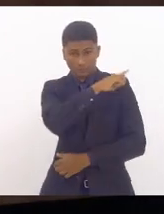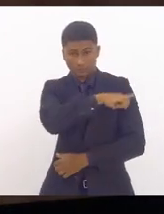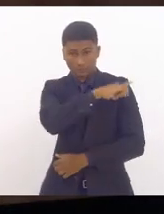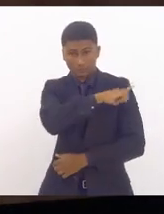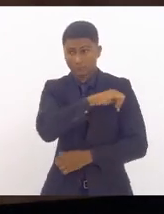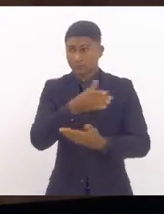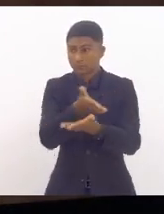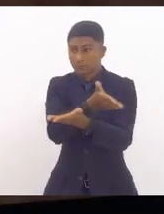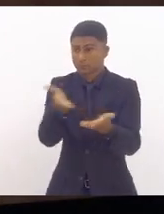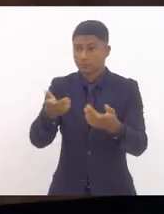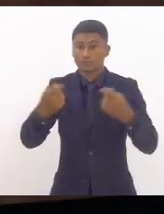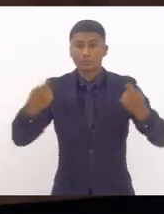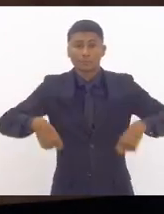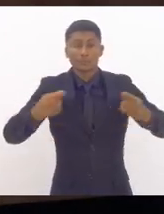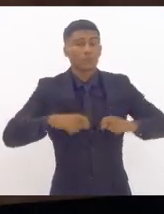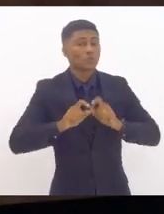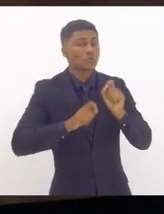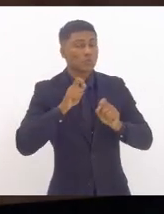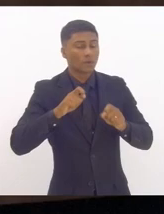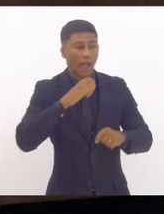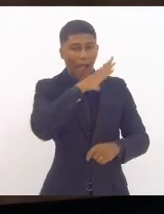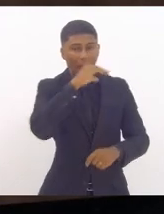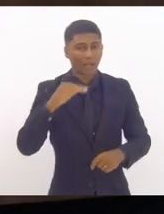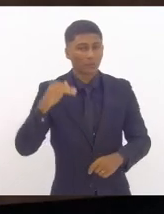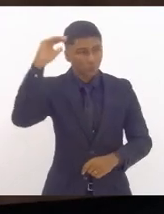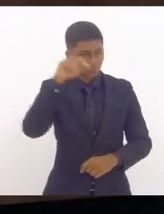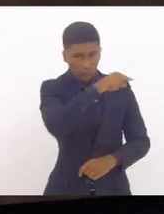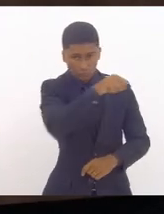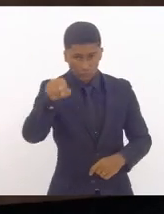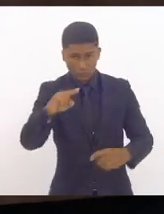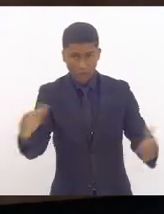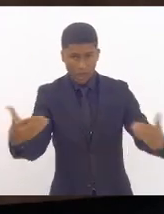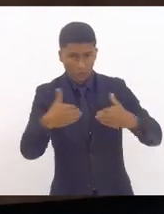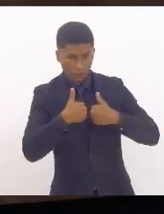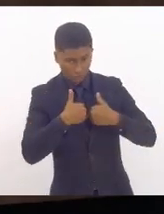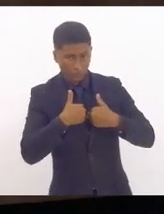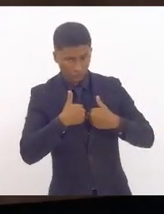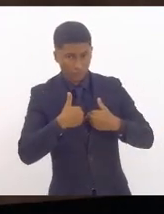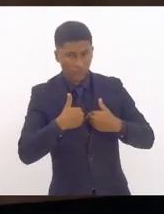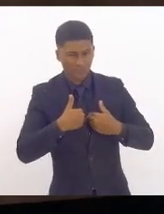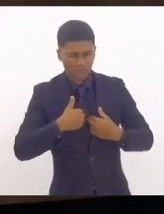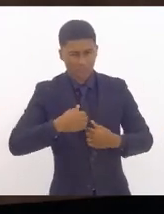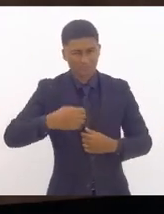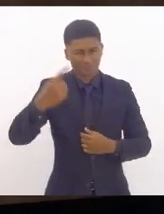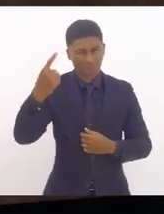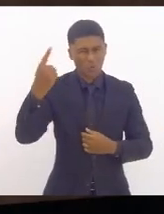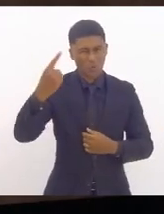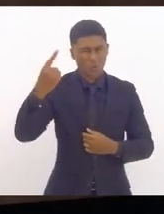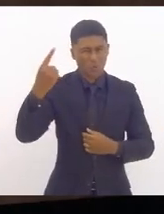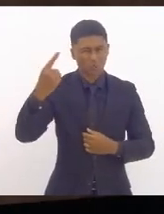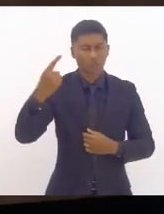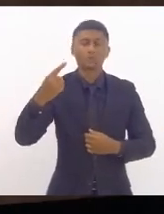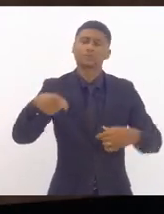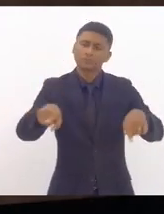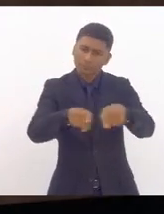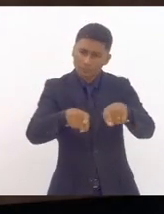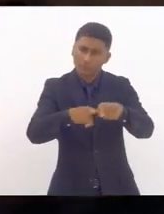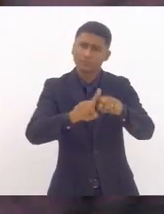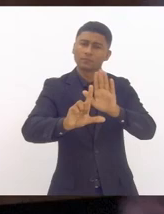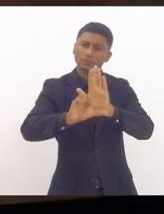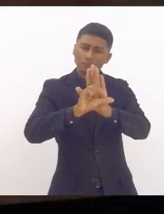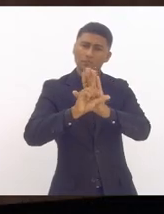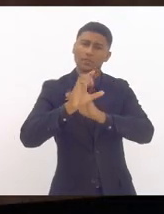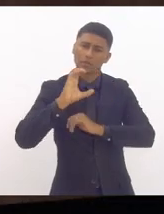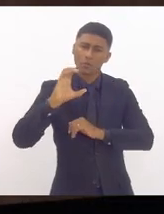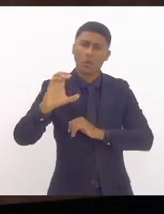deverão considerar os adultos com transtorno de espectro autista nível 1 no preenchimento da cota para pessoas